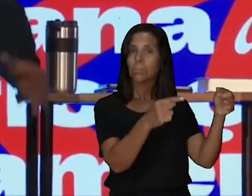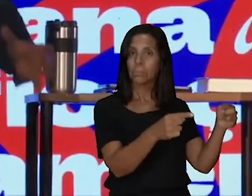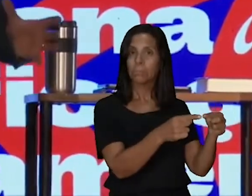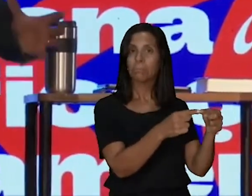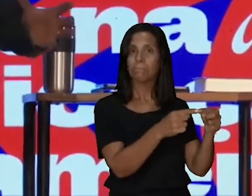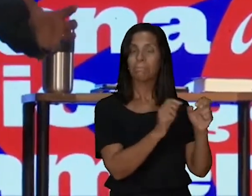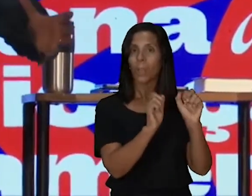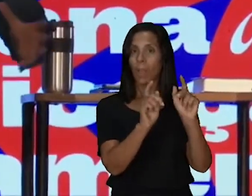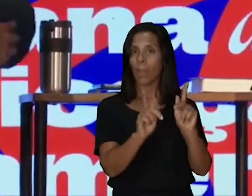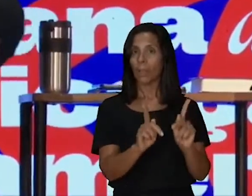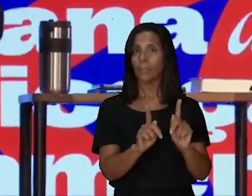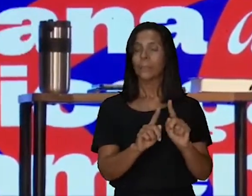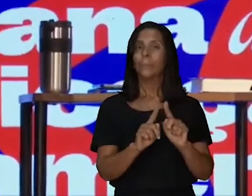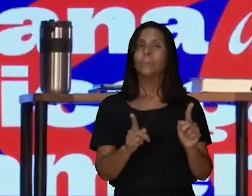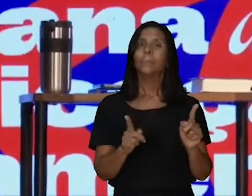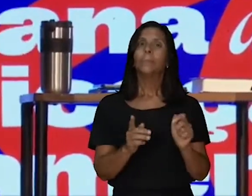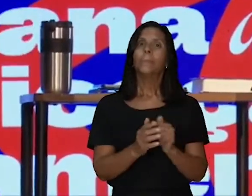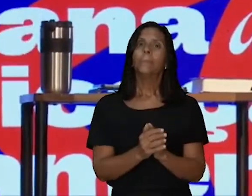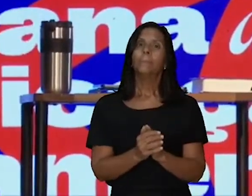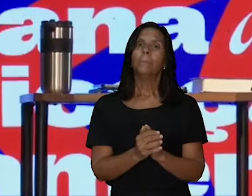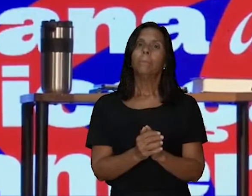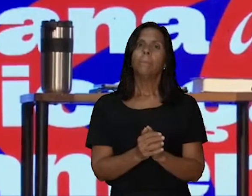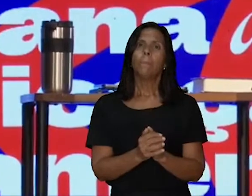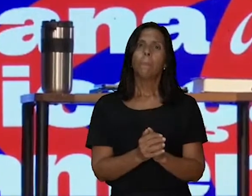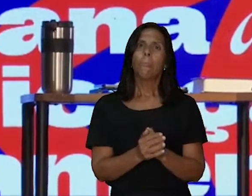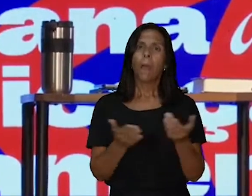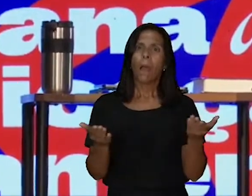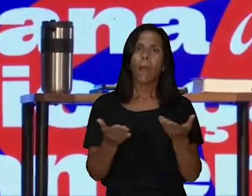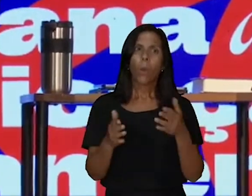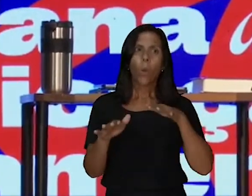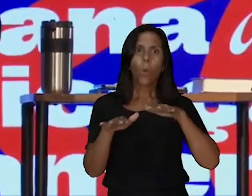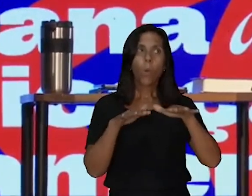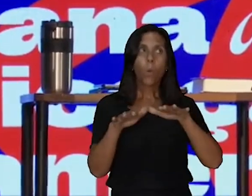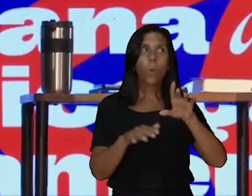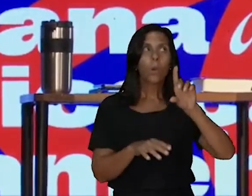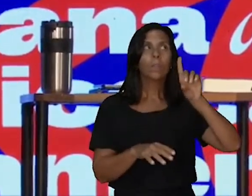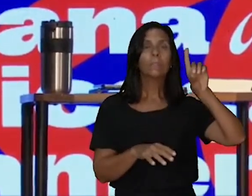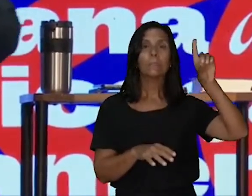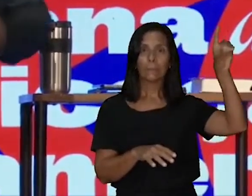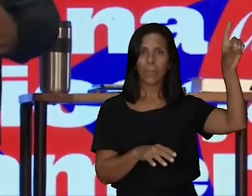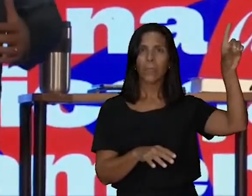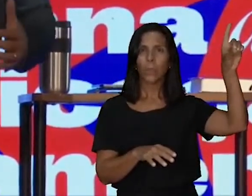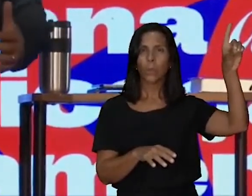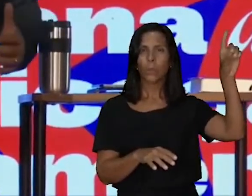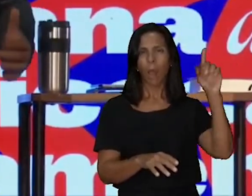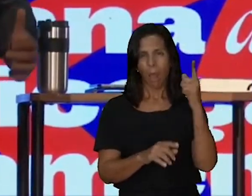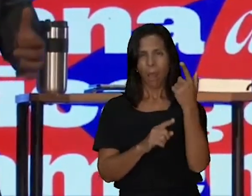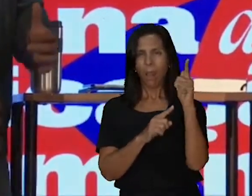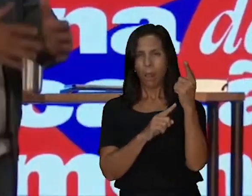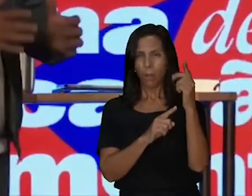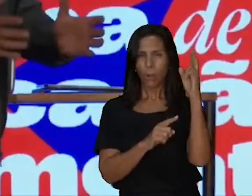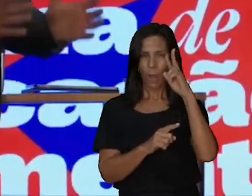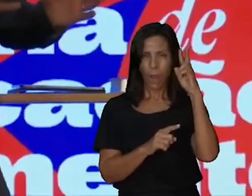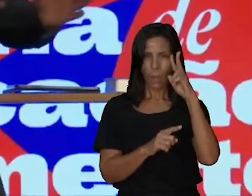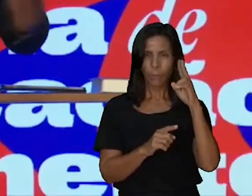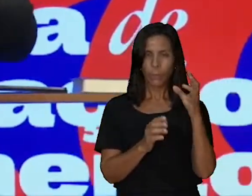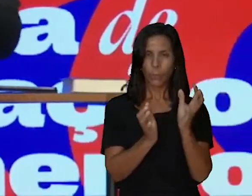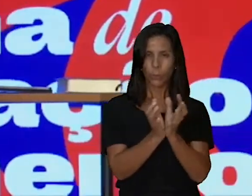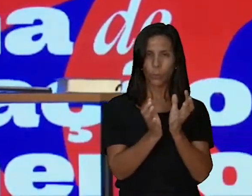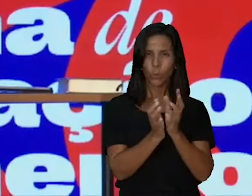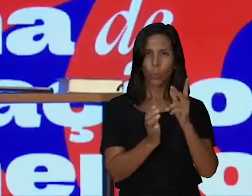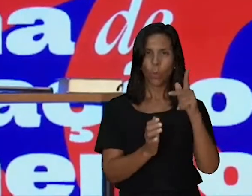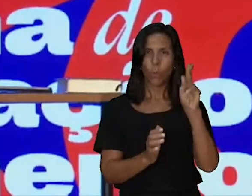E quando a gente olha para o mover que Deus fez naquele tempo a partir de Goiânia, com Koinonia, nós